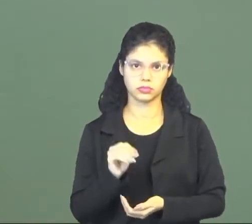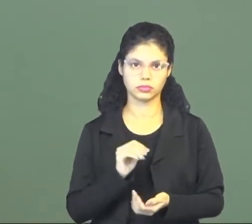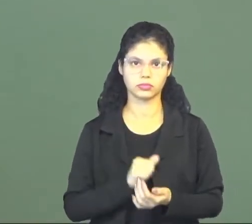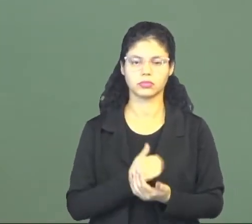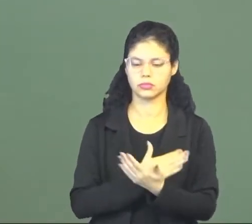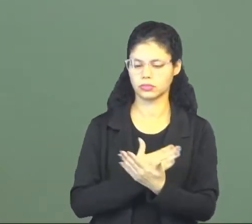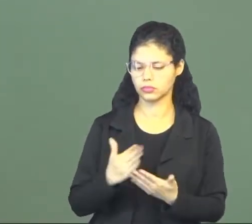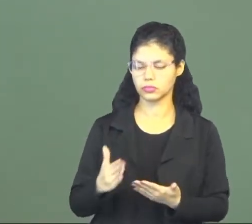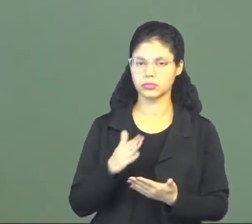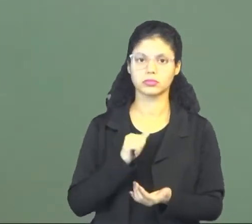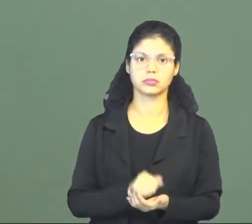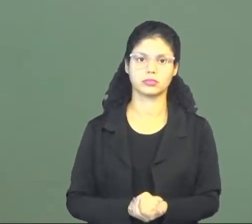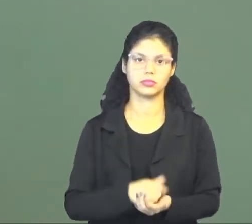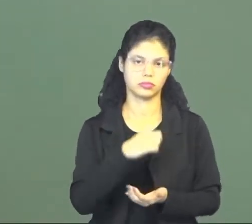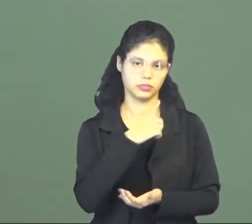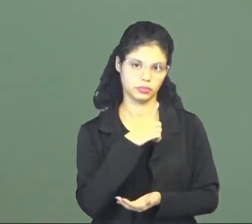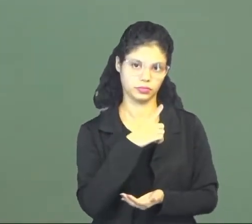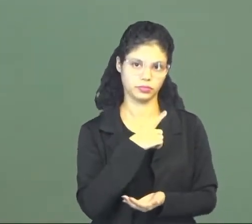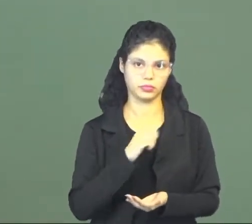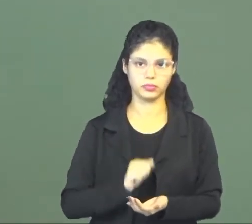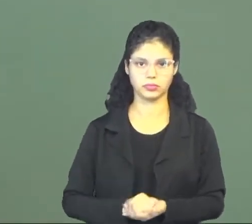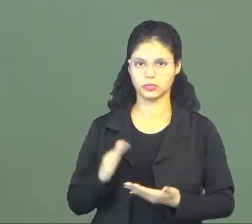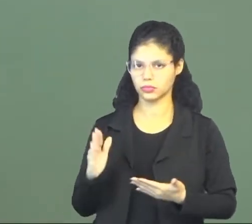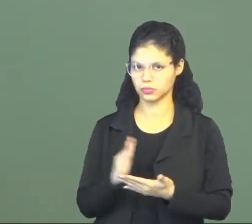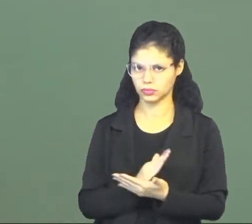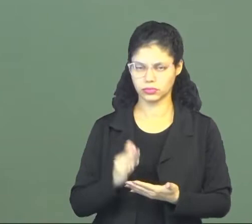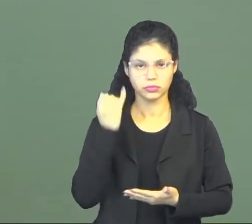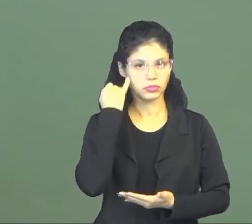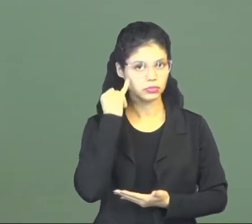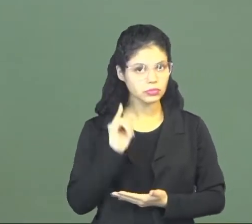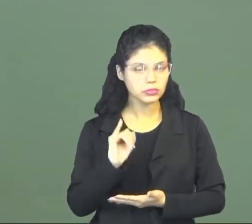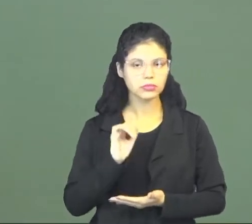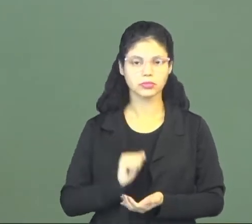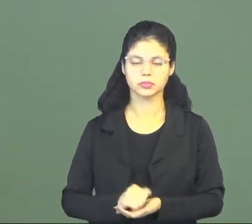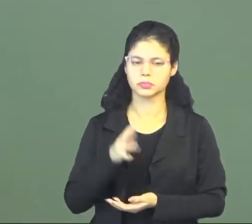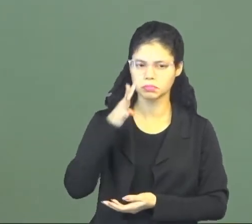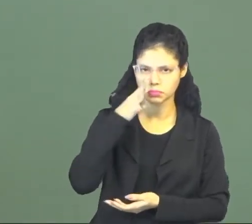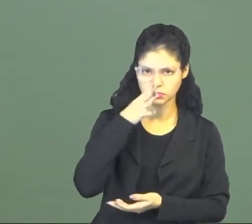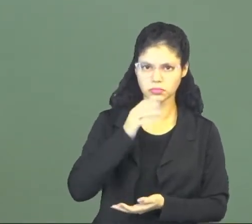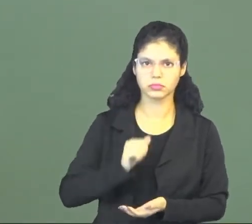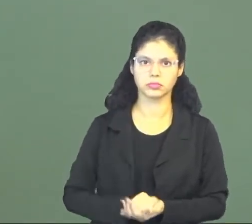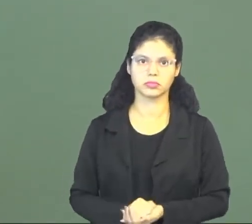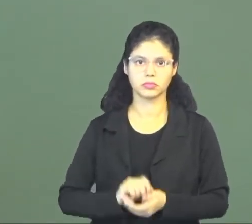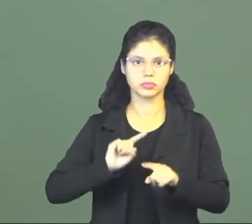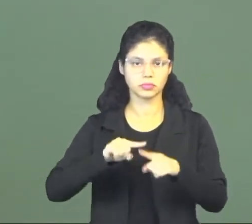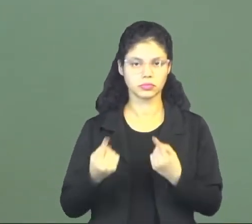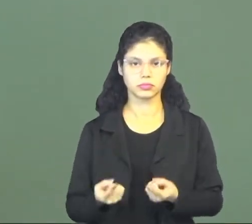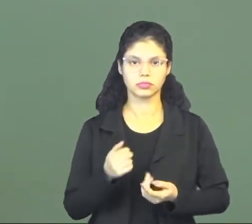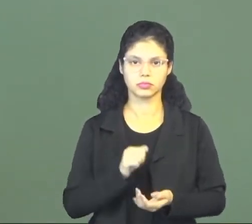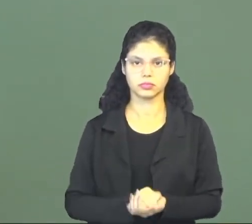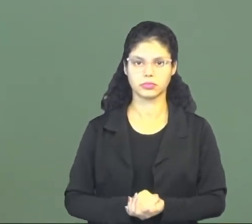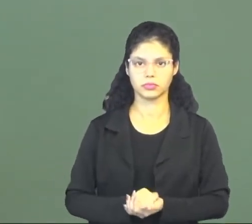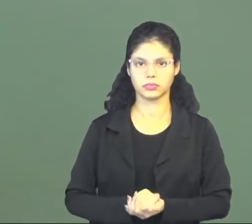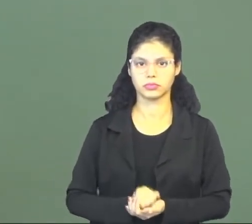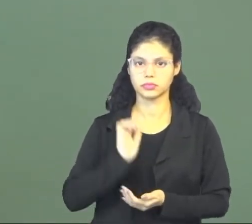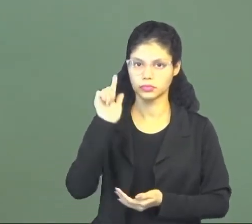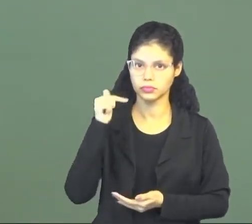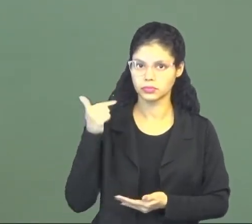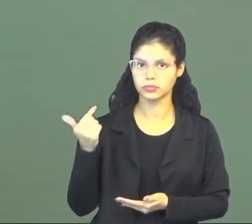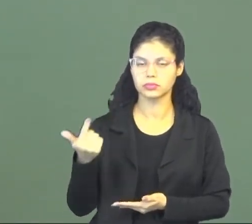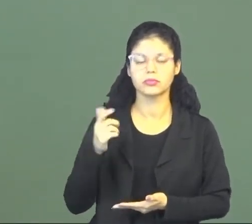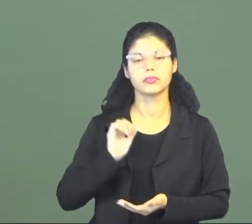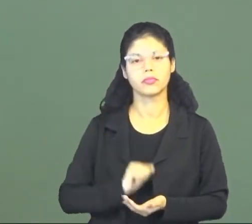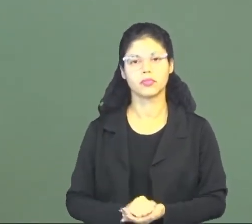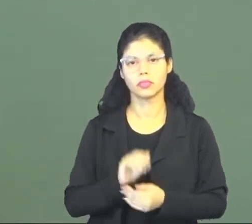eles que começaram a ter algumas ideias interessantes, né? Mas antes deles vieram